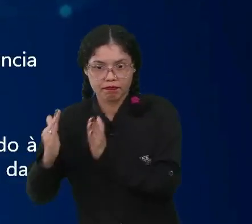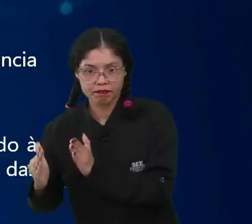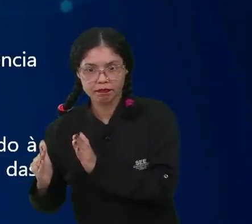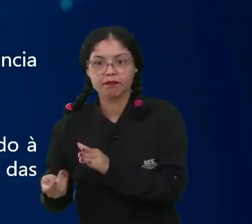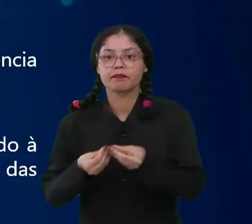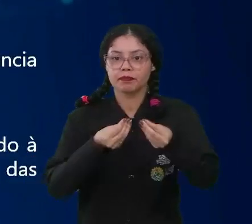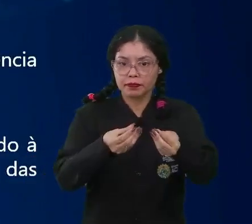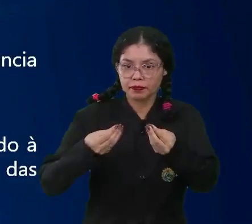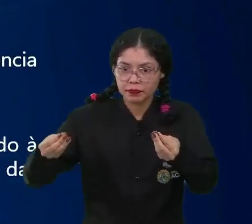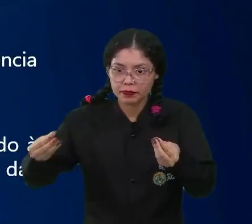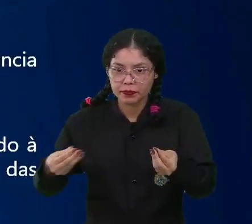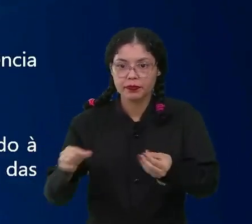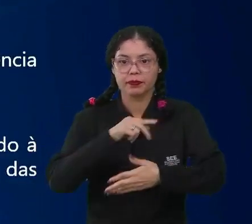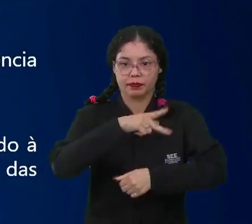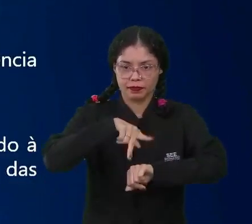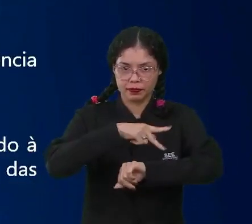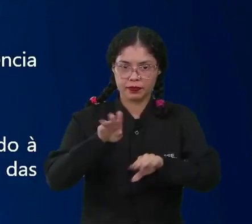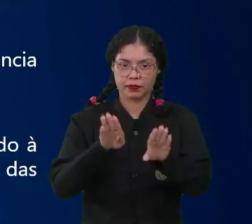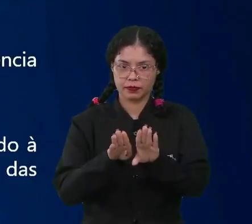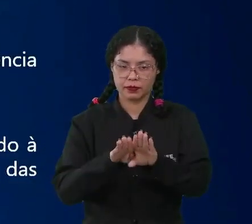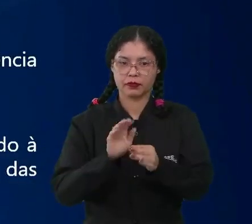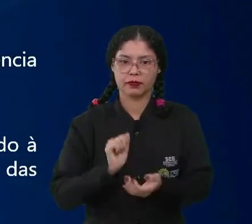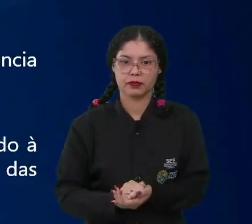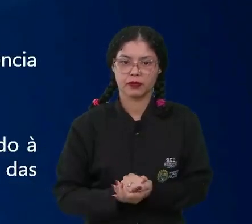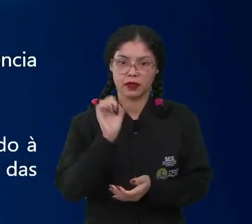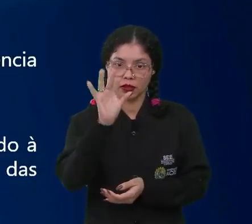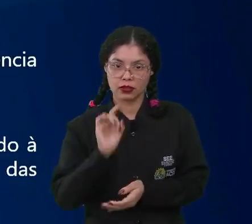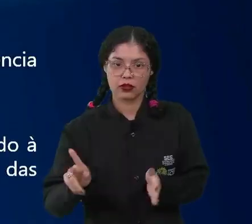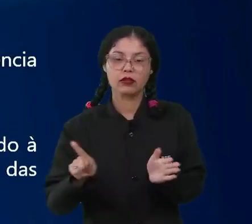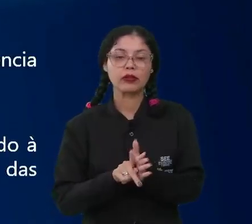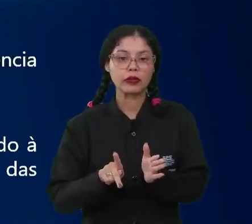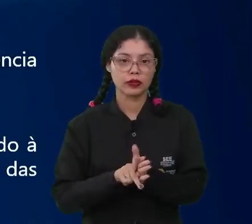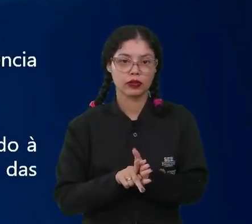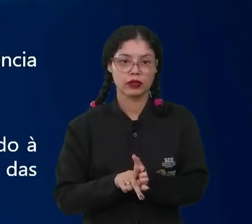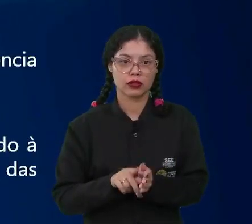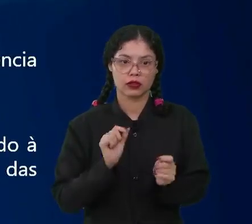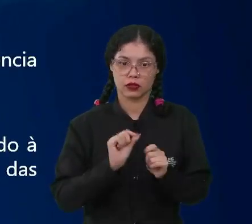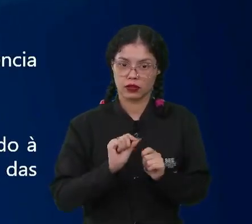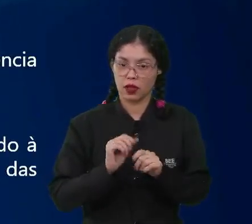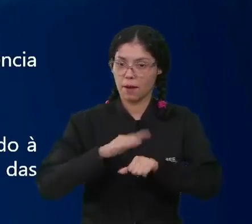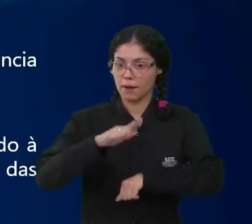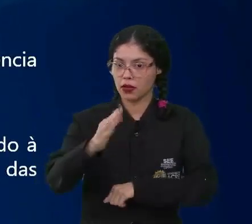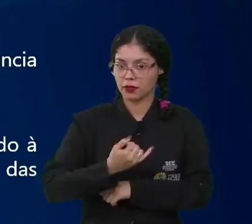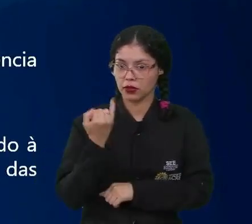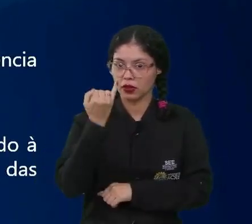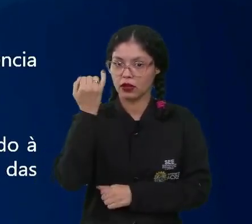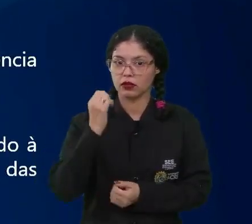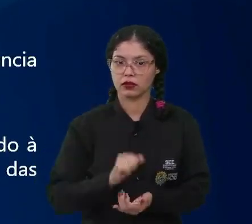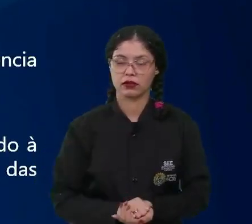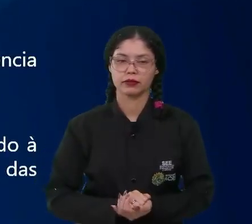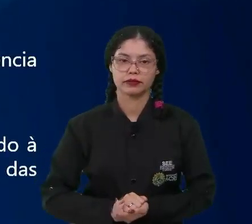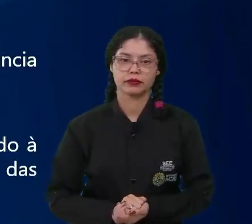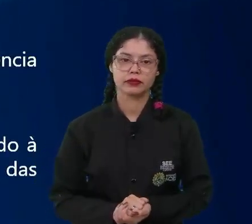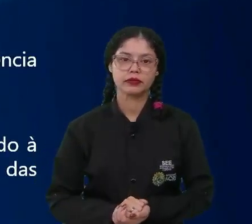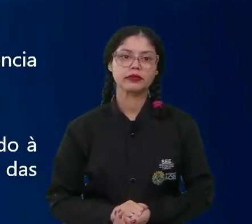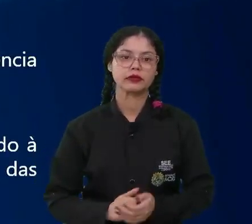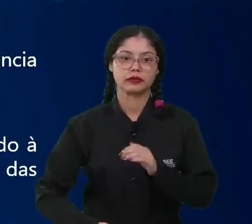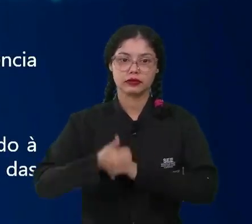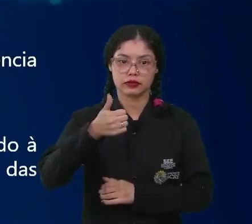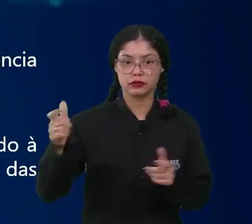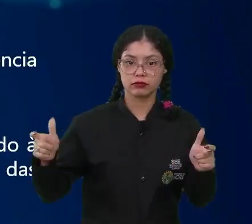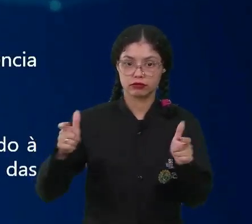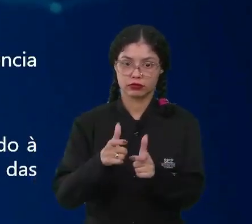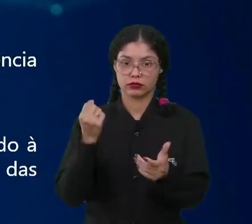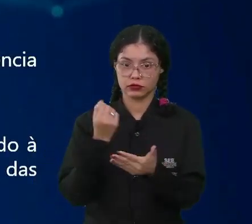e distribuídas por diferentes países. Cada região participa da fase em que é mais eficiente ou barata. As